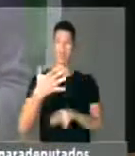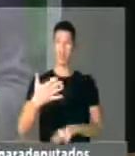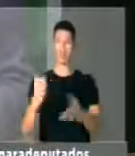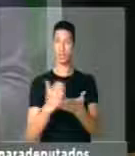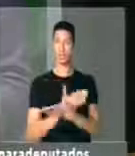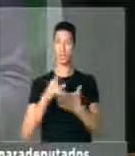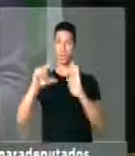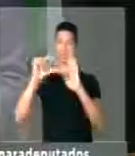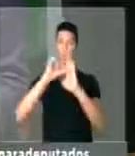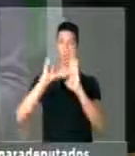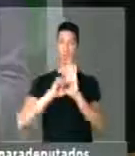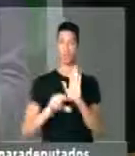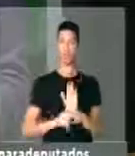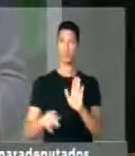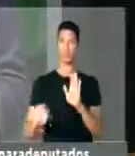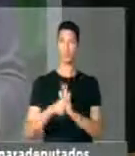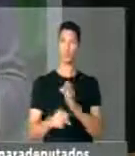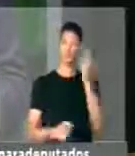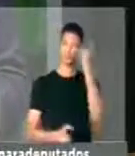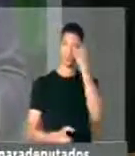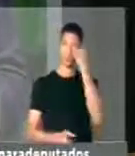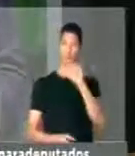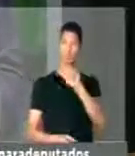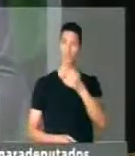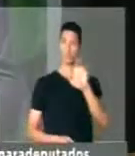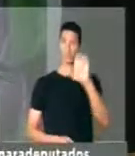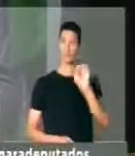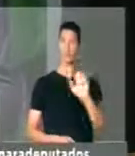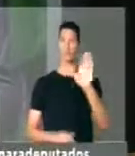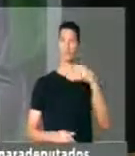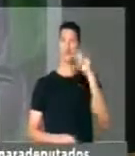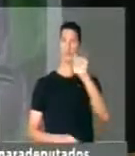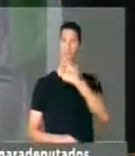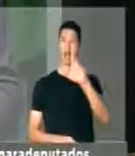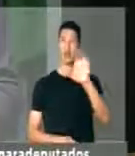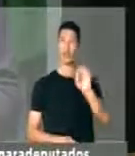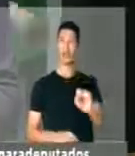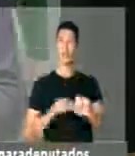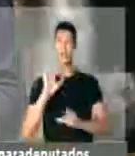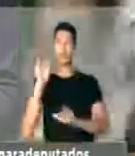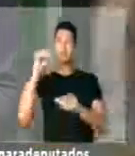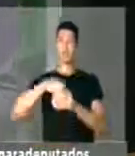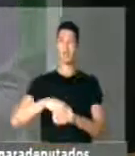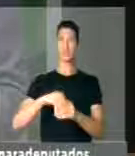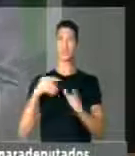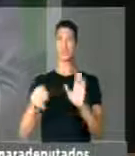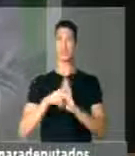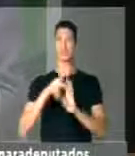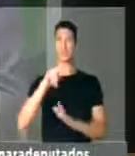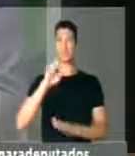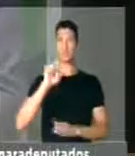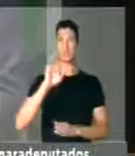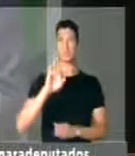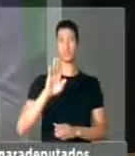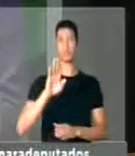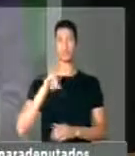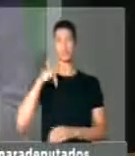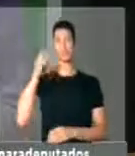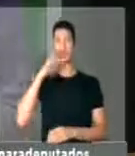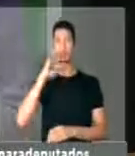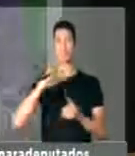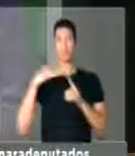alguns trechos do próprio pensamento de Arraes. Quando Arraes ingressa no PSB, um